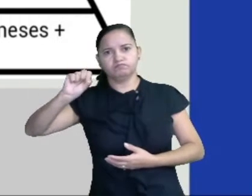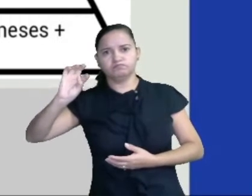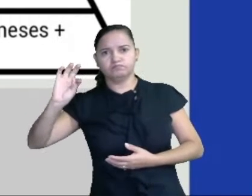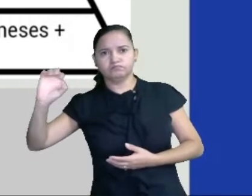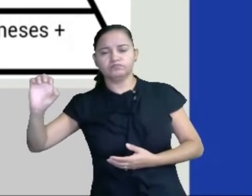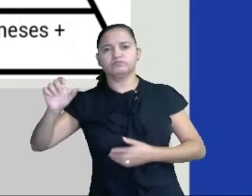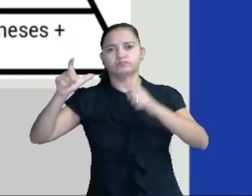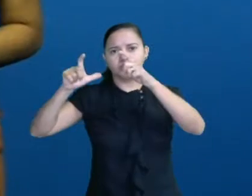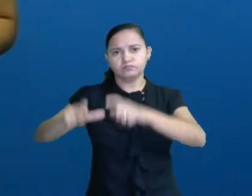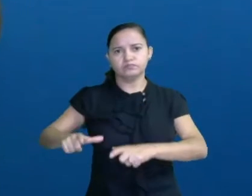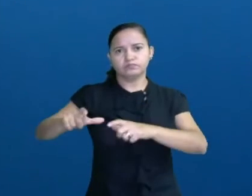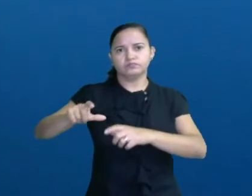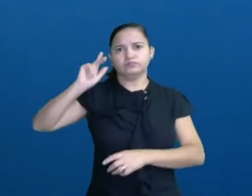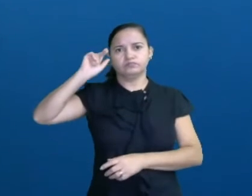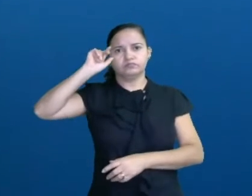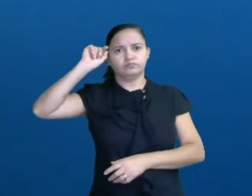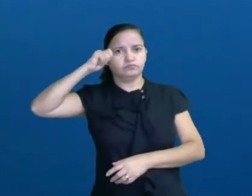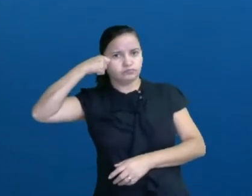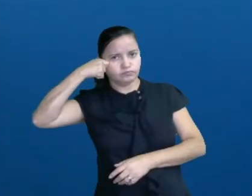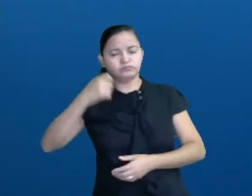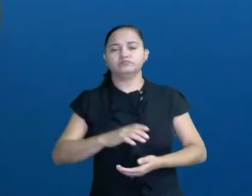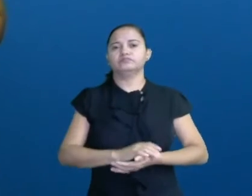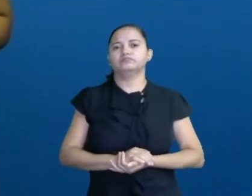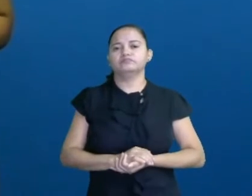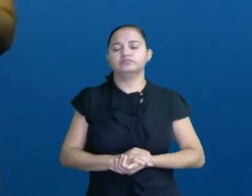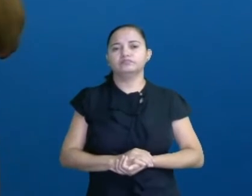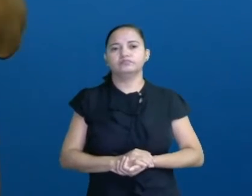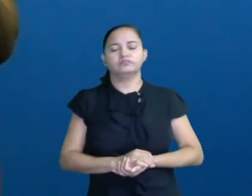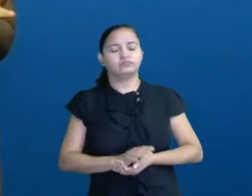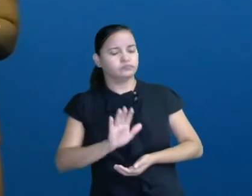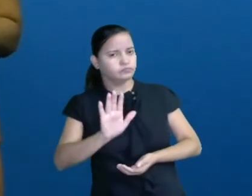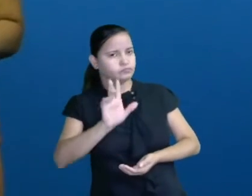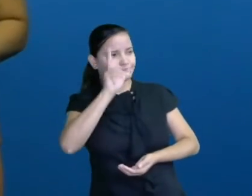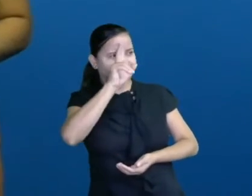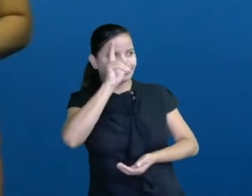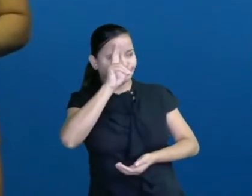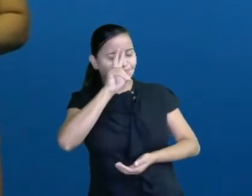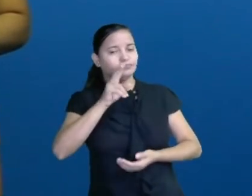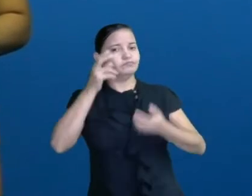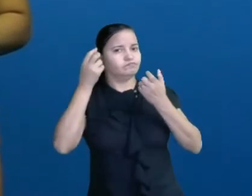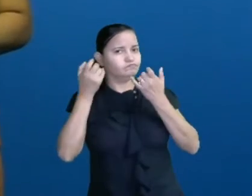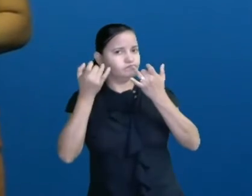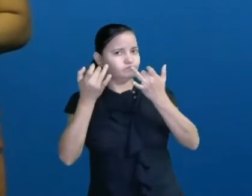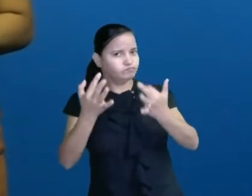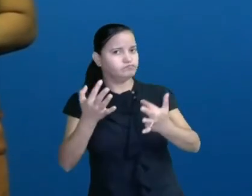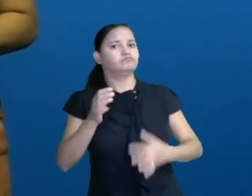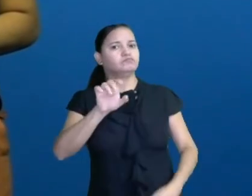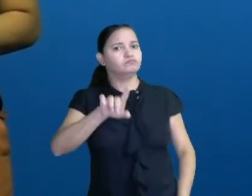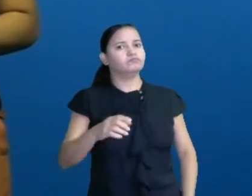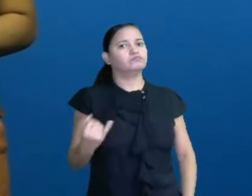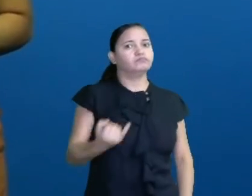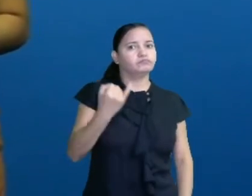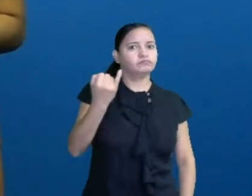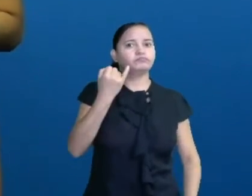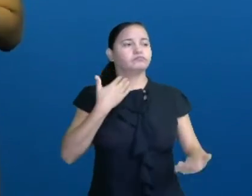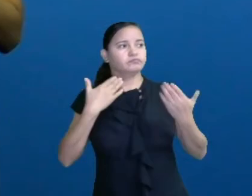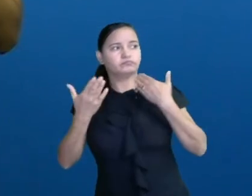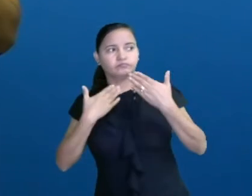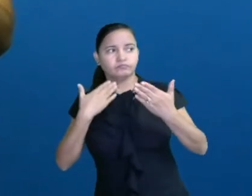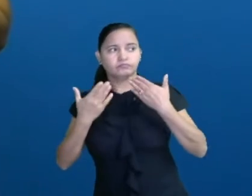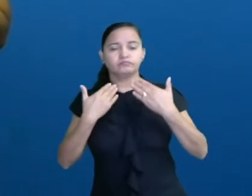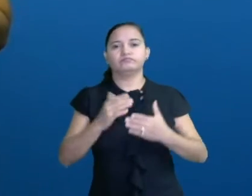que era intermediário. Eles estavam entre a nobreza, o mais alto posto social, e